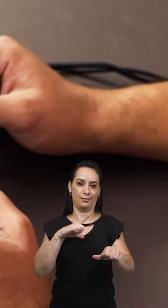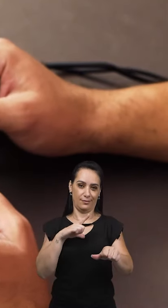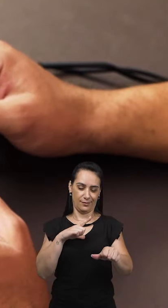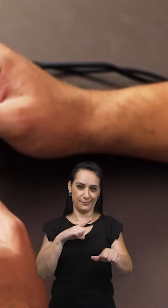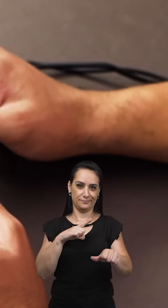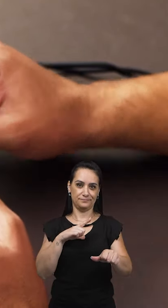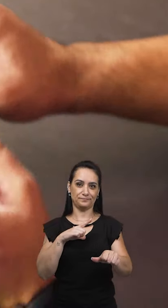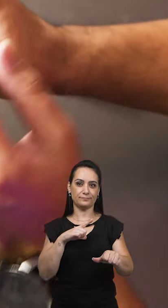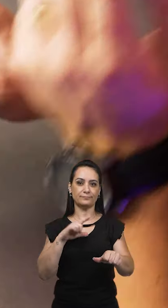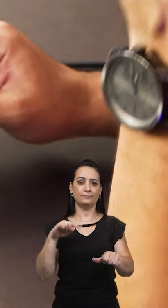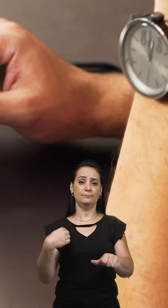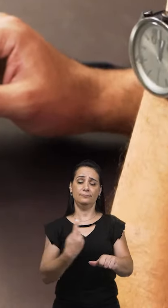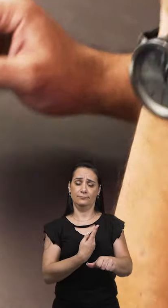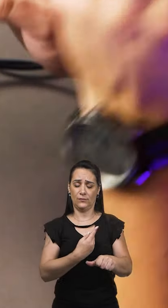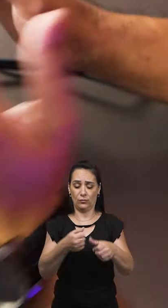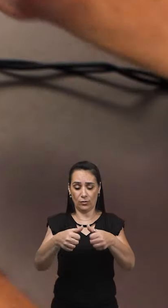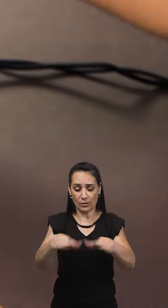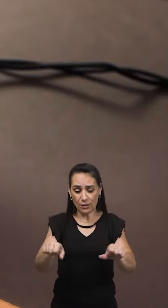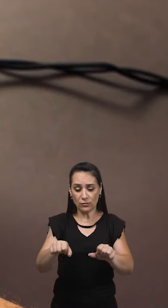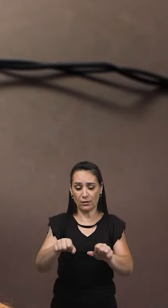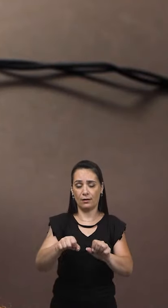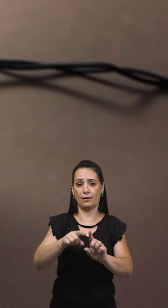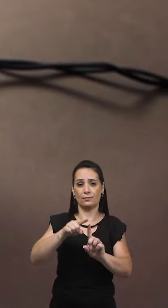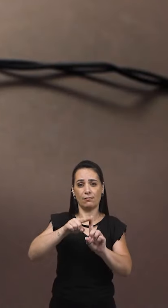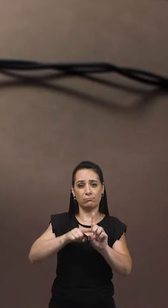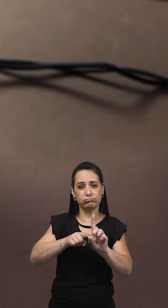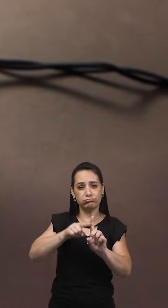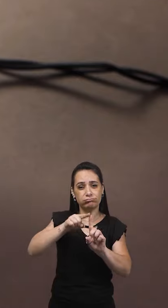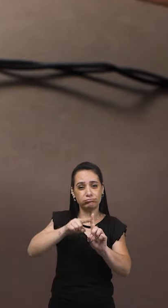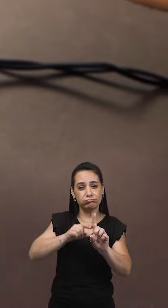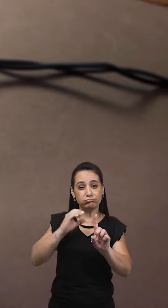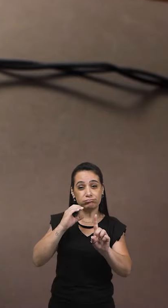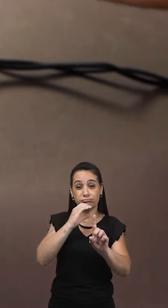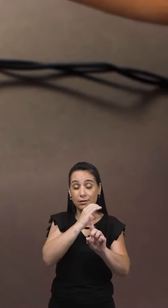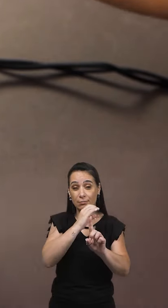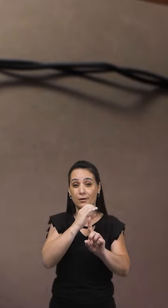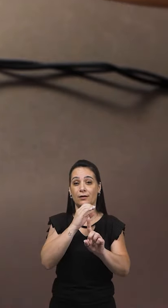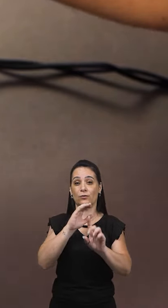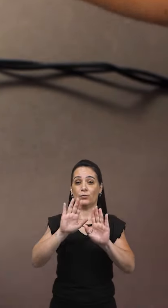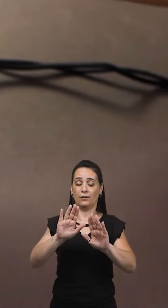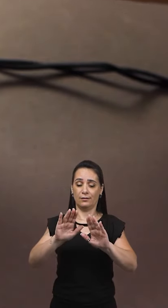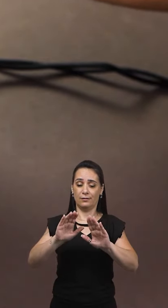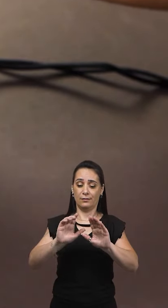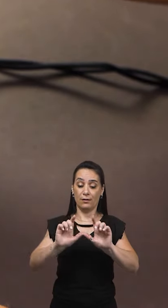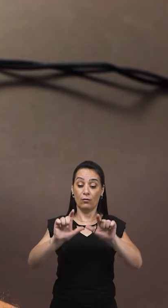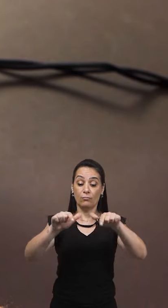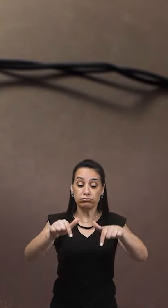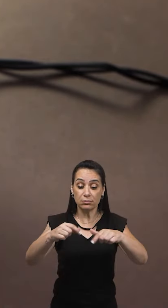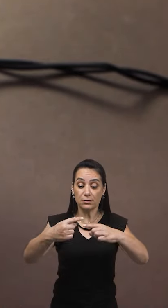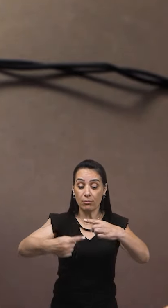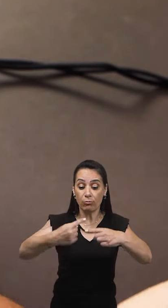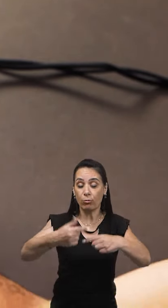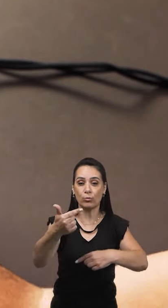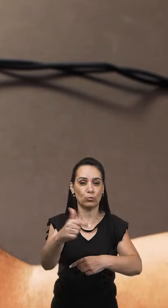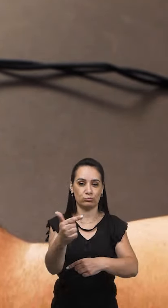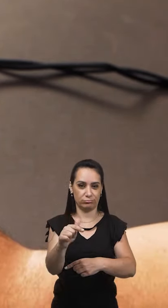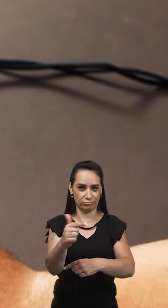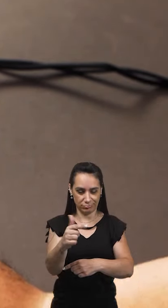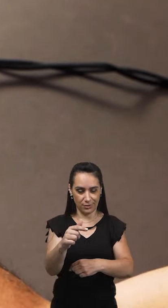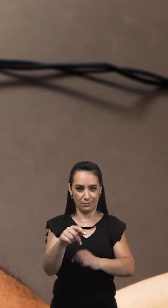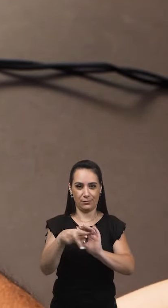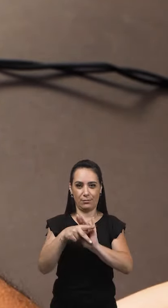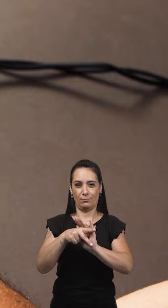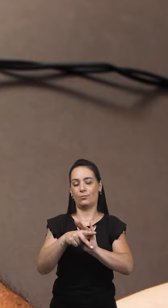nossa etiqueta, tá? Nesse caso, nós estamos trabalhando com etiqueta térmica, então por isso vocês não estão vendo o Ribble aqui em cima.